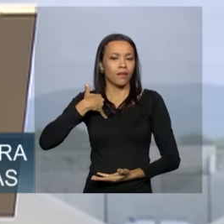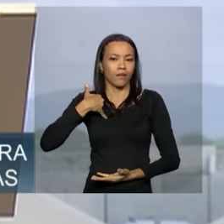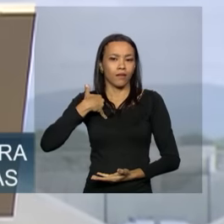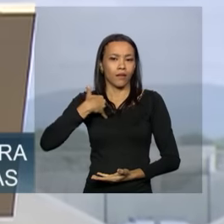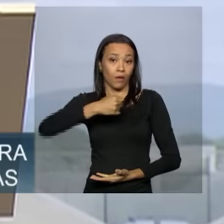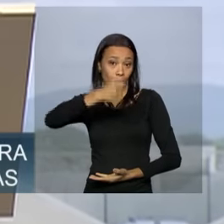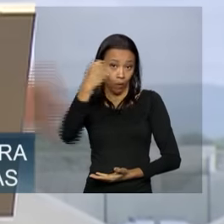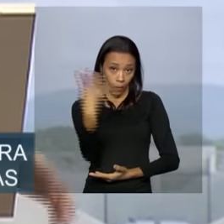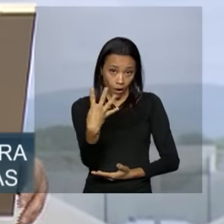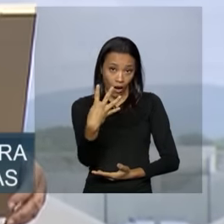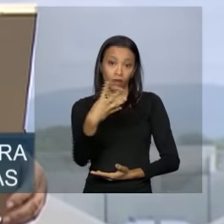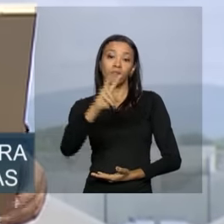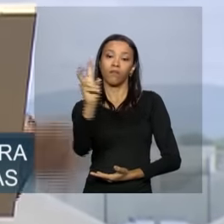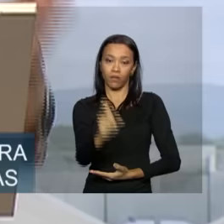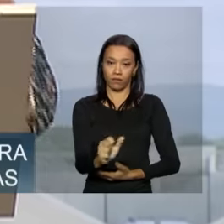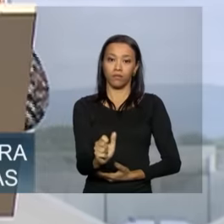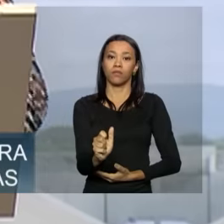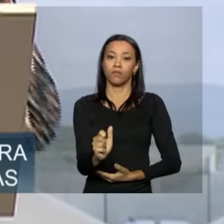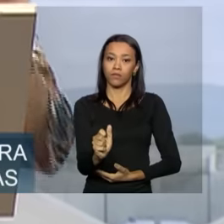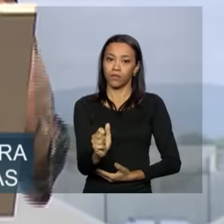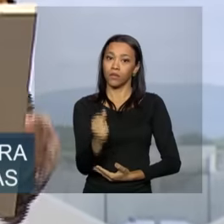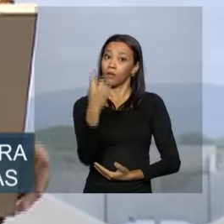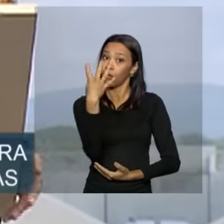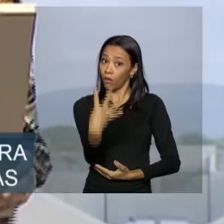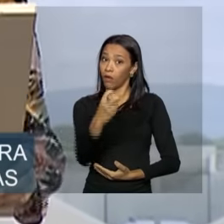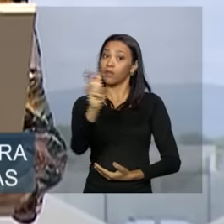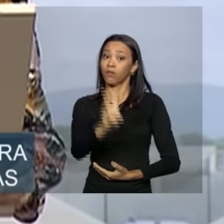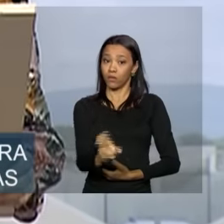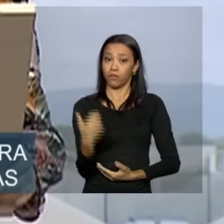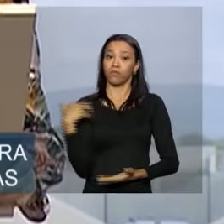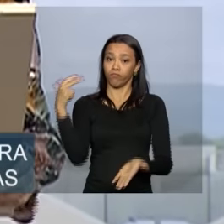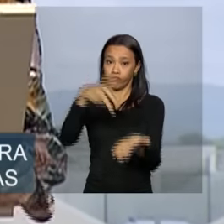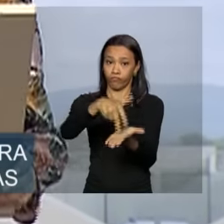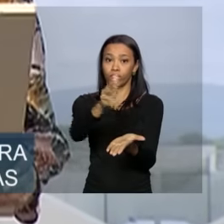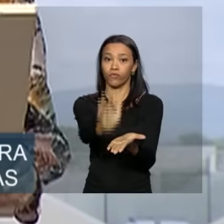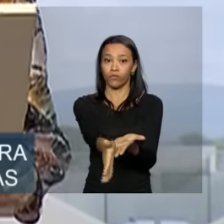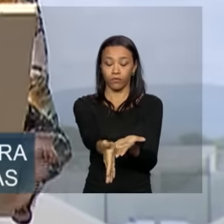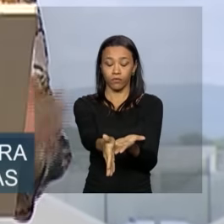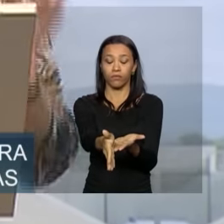pela quarta vez. Quarta vez.